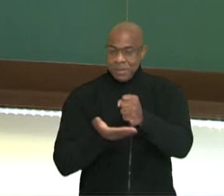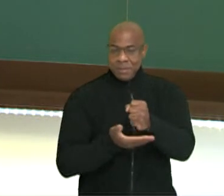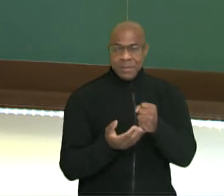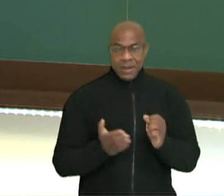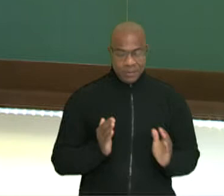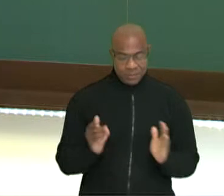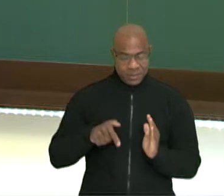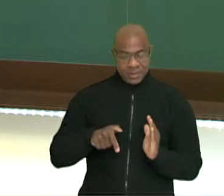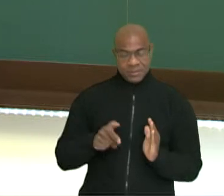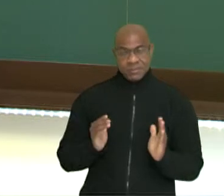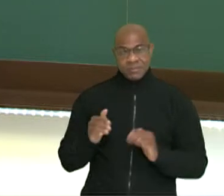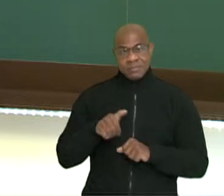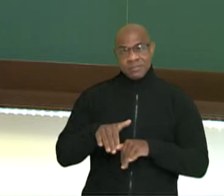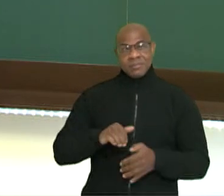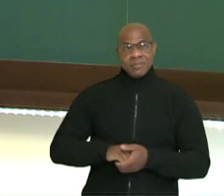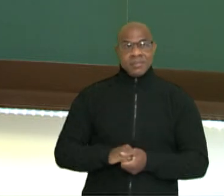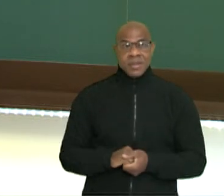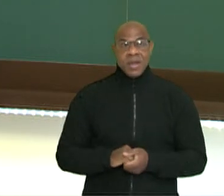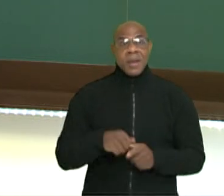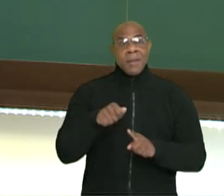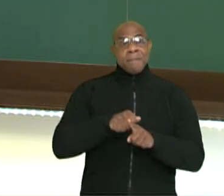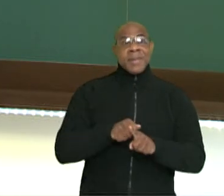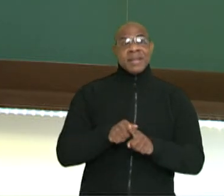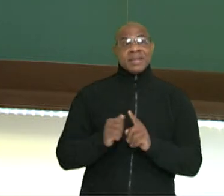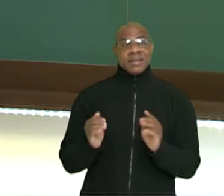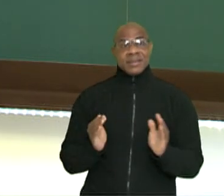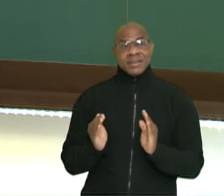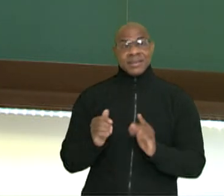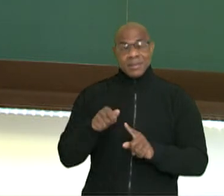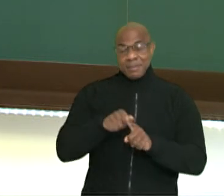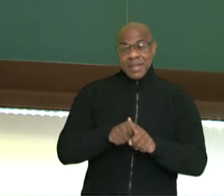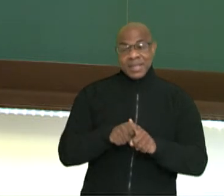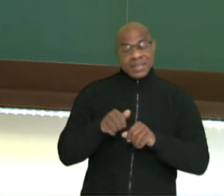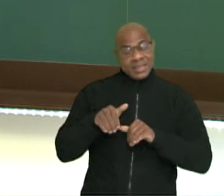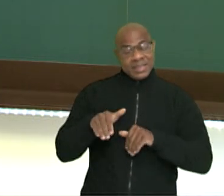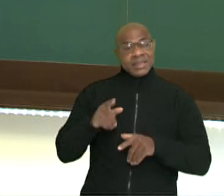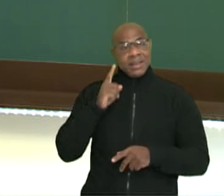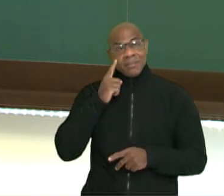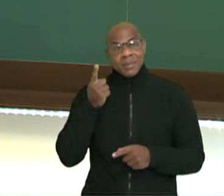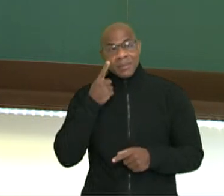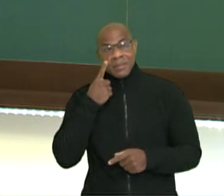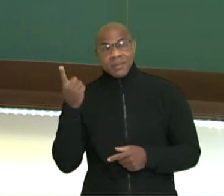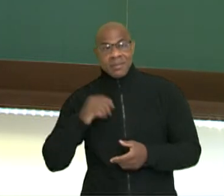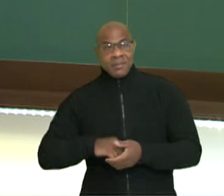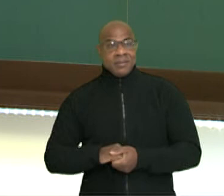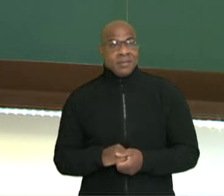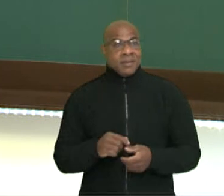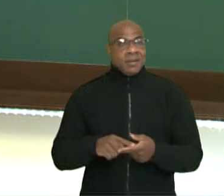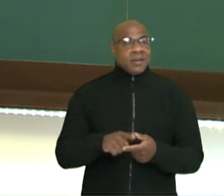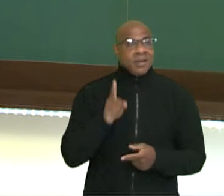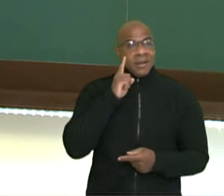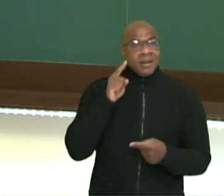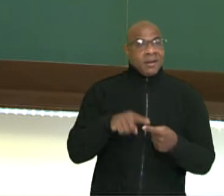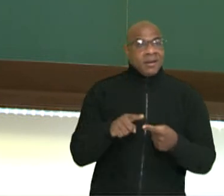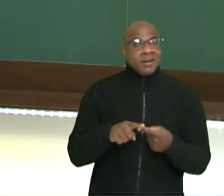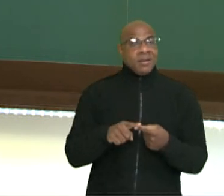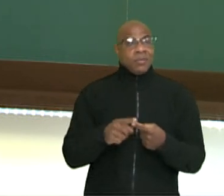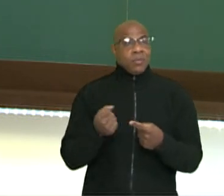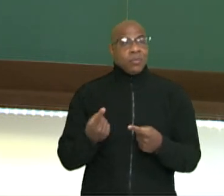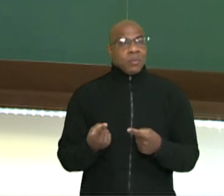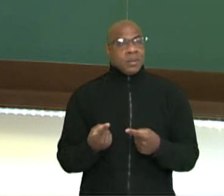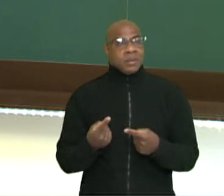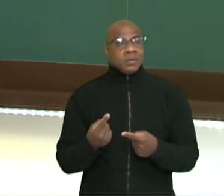tabela aqui. O mês de setembro. Então nós vamos contar, ok? Bota o dedinho lá e vai contando, ó. Setembro,